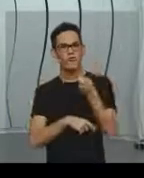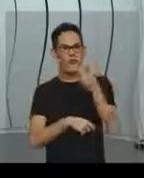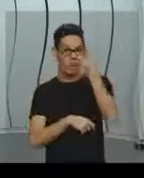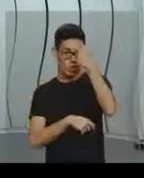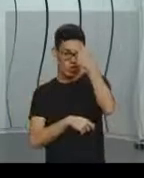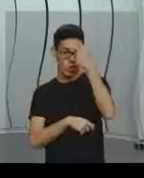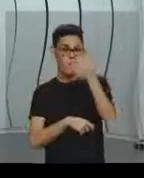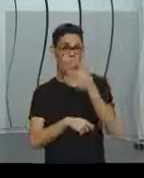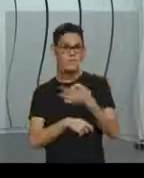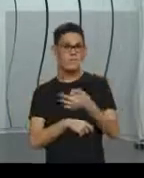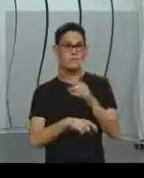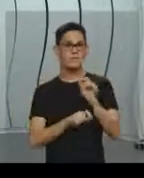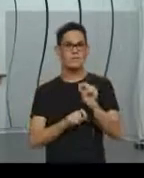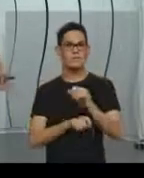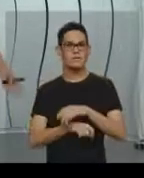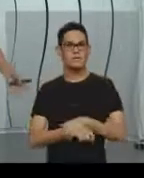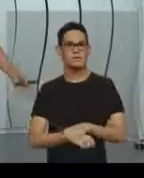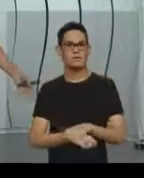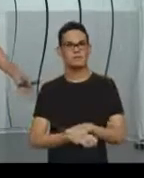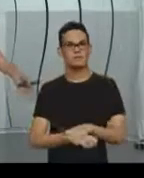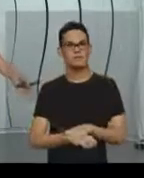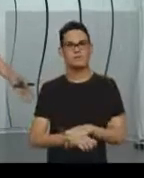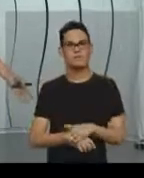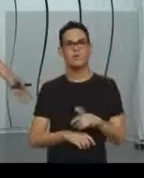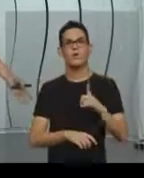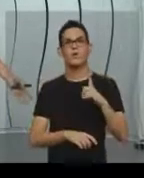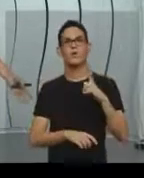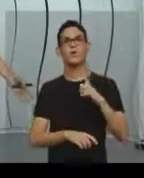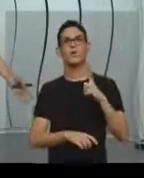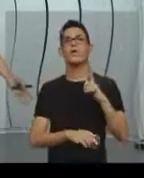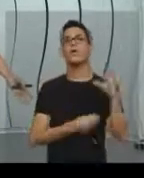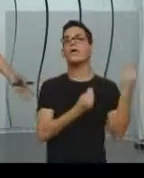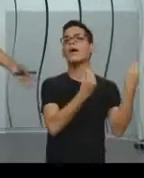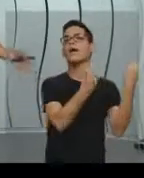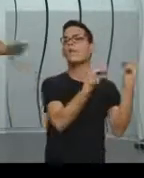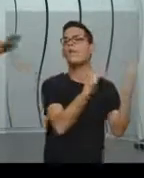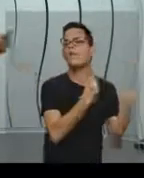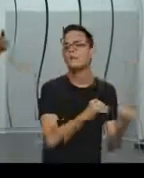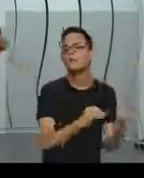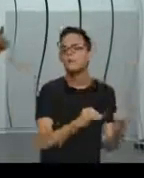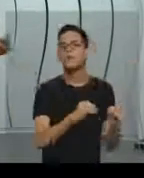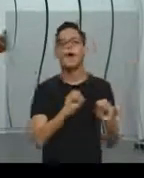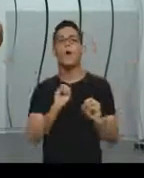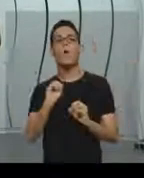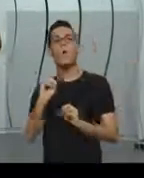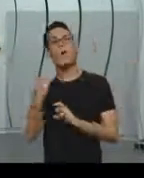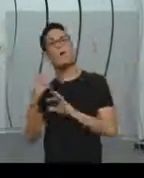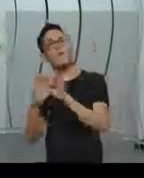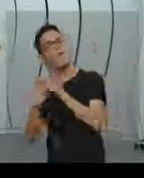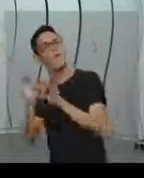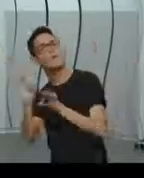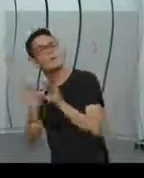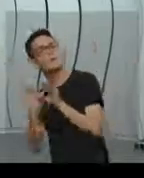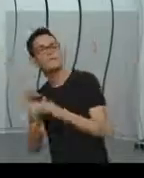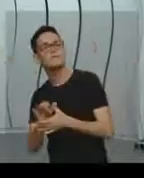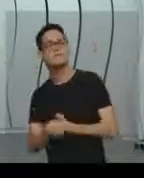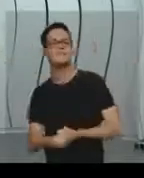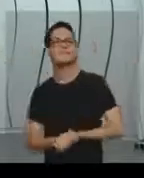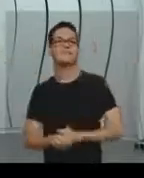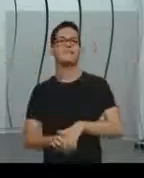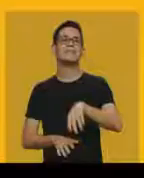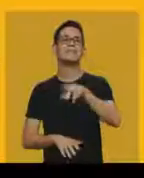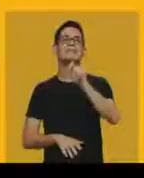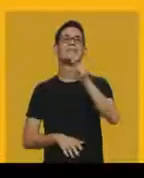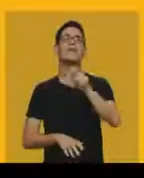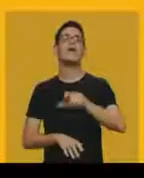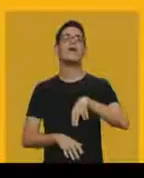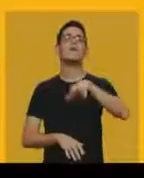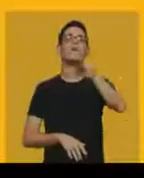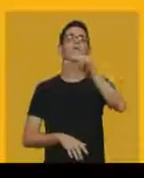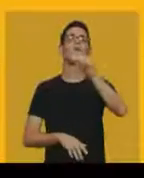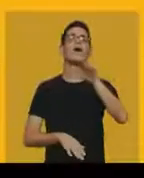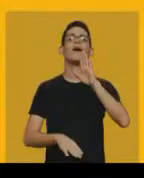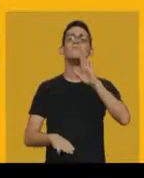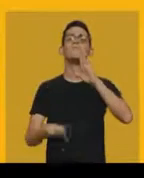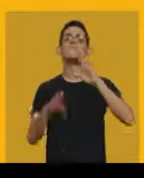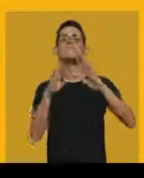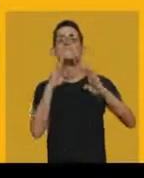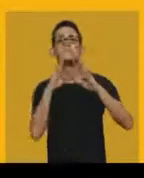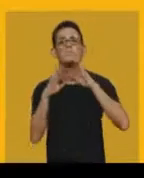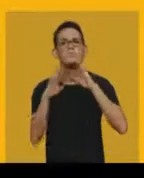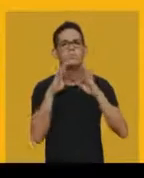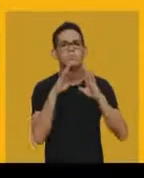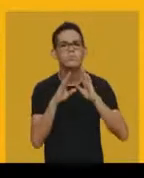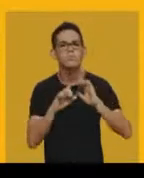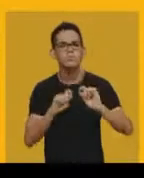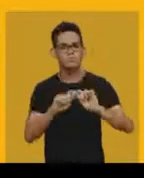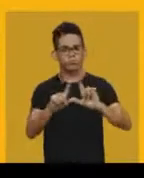por exemplo, o que é uma composição e uma organização. Quem nunca abriu o Facebook lá